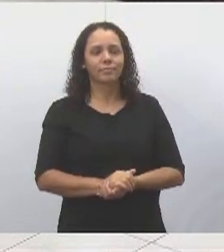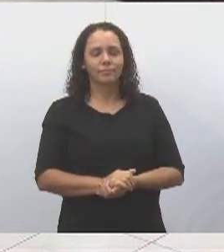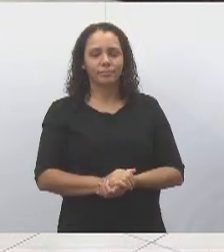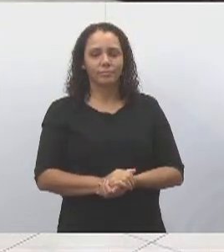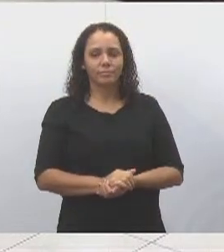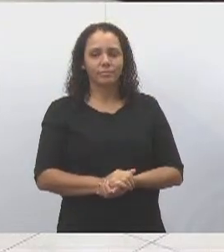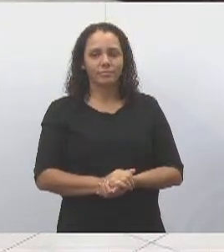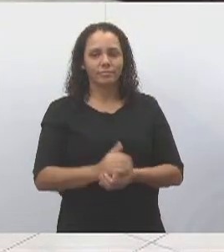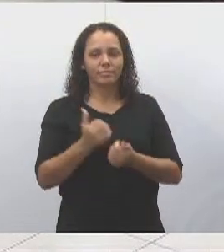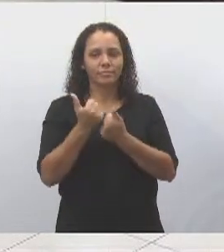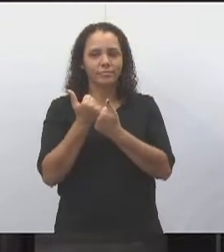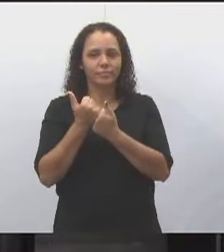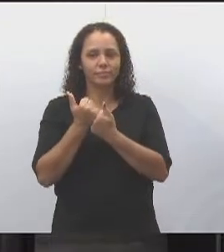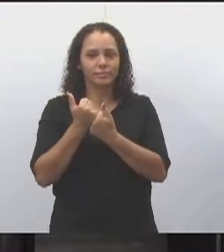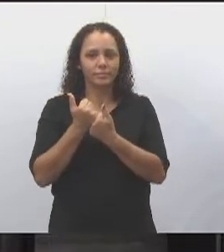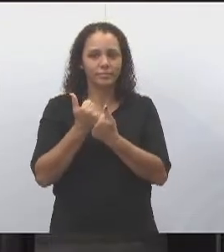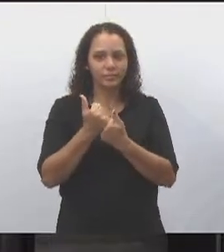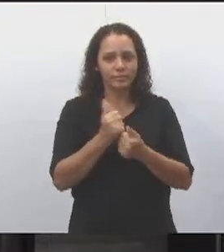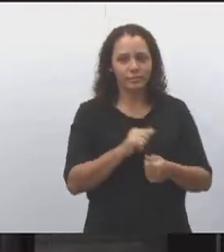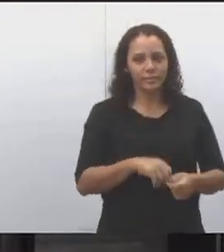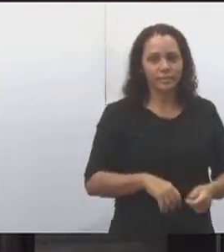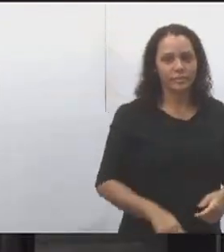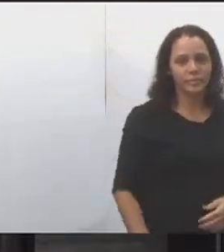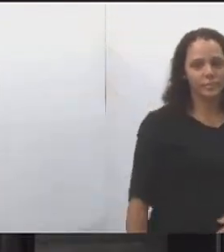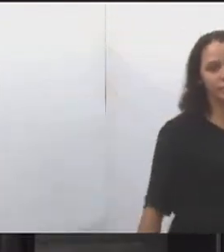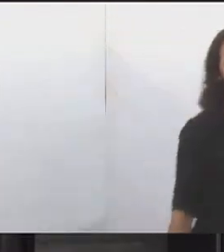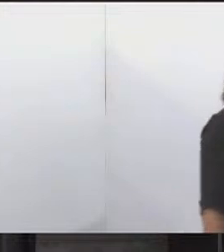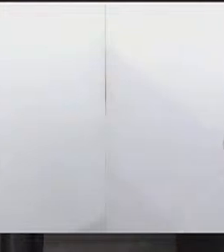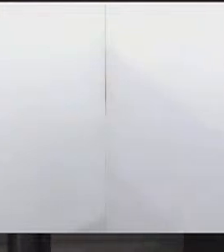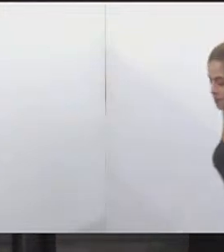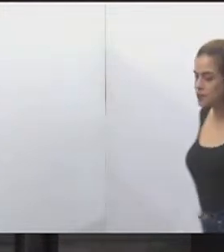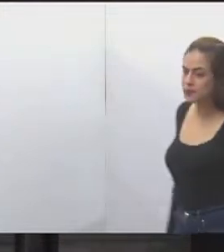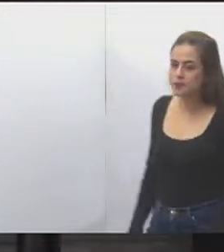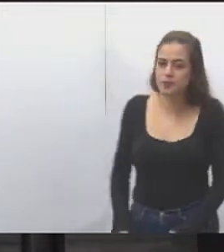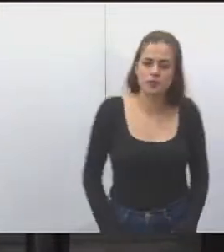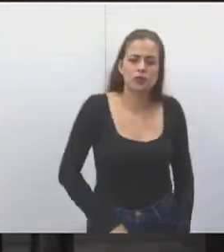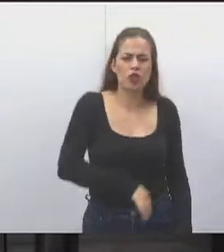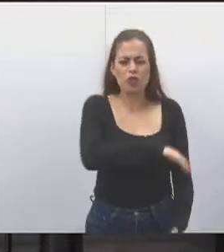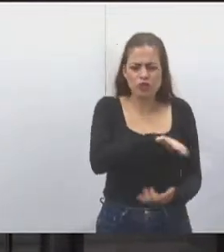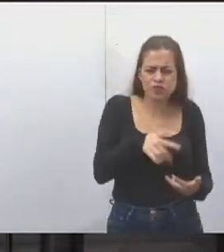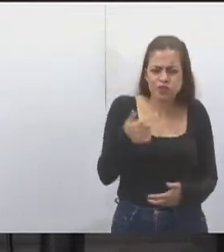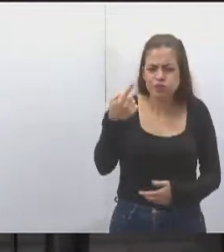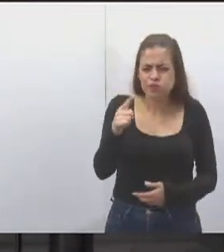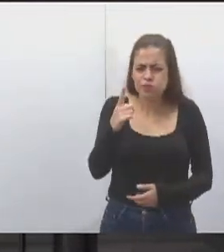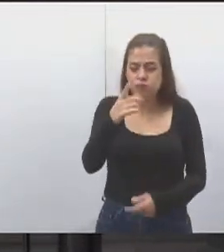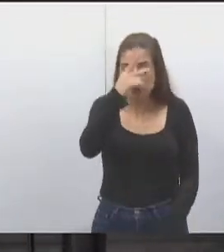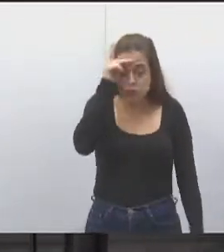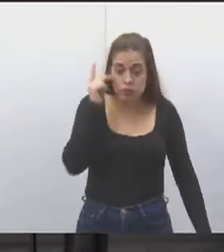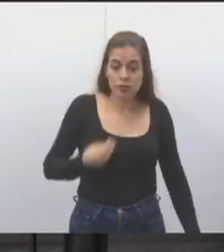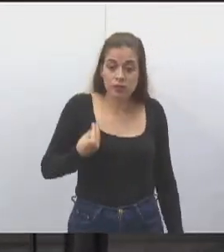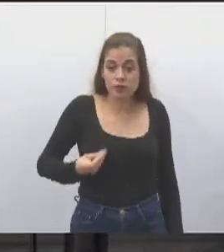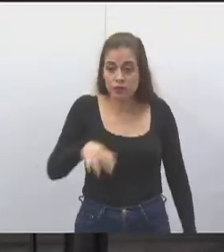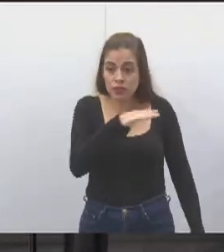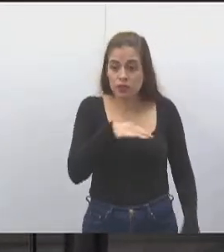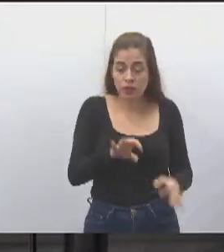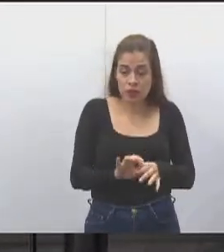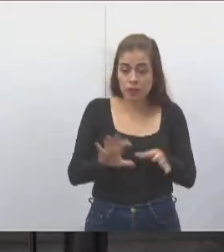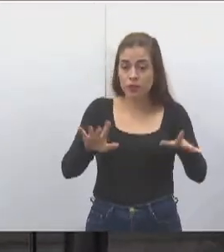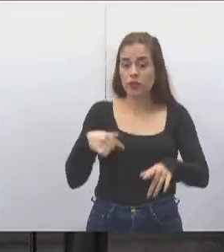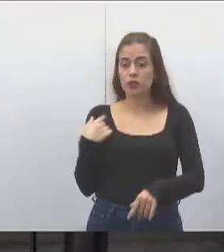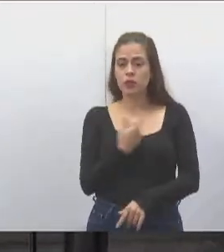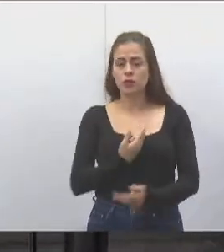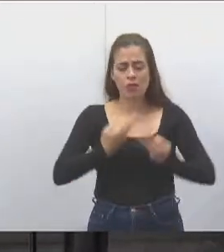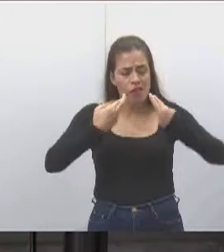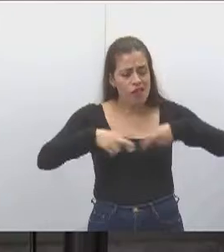é só apenas uma revolta de um dos moradores, né? Então, assim, foi aberto, então nós estamos aqui para poder reivindicar os